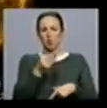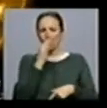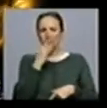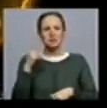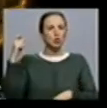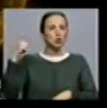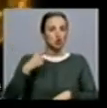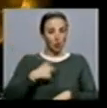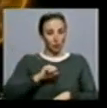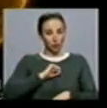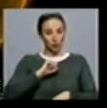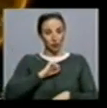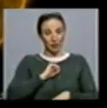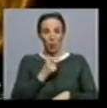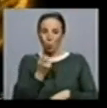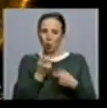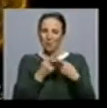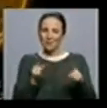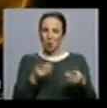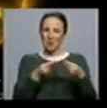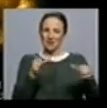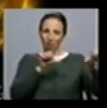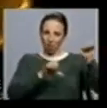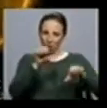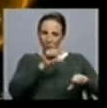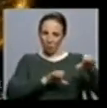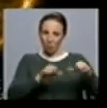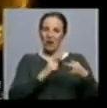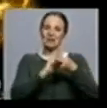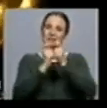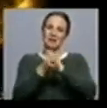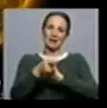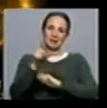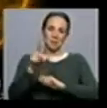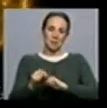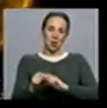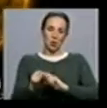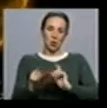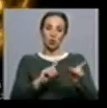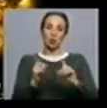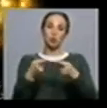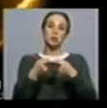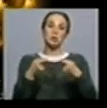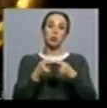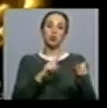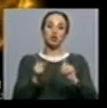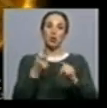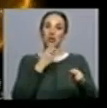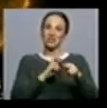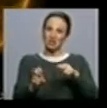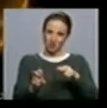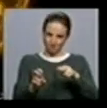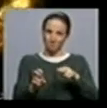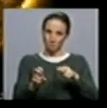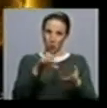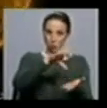Sol, aquela ligeira diferença na metalicidade altera também o próprio transporte, o tipo de transporte de energia do